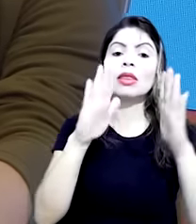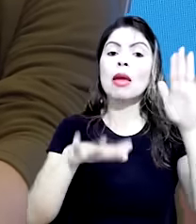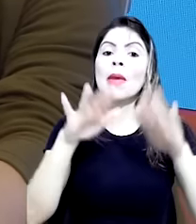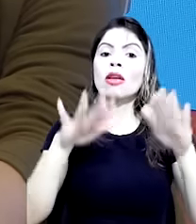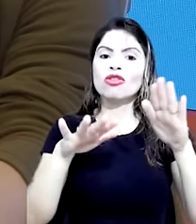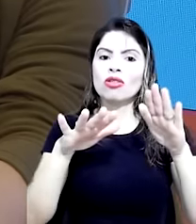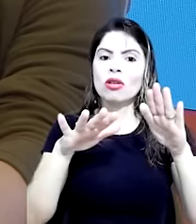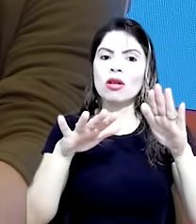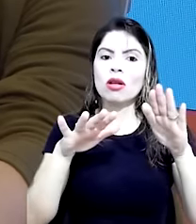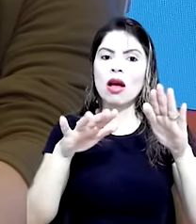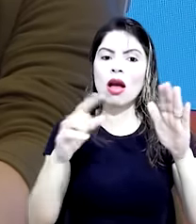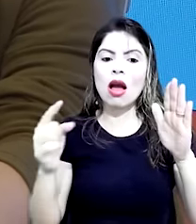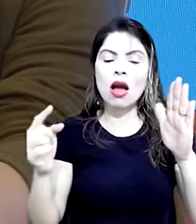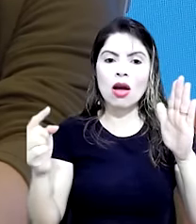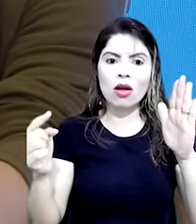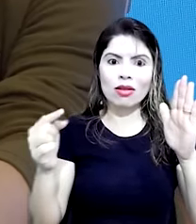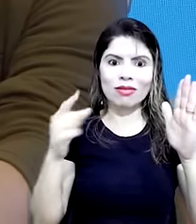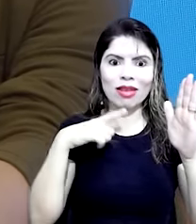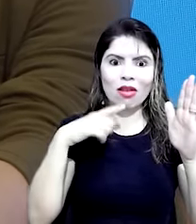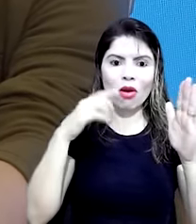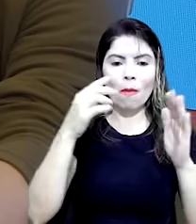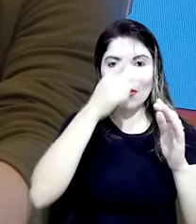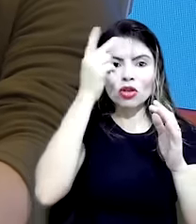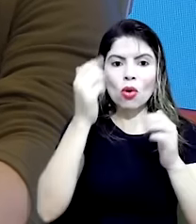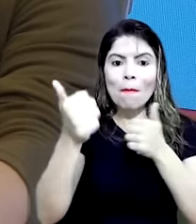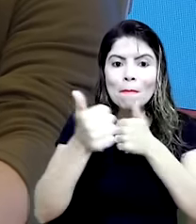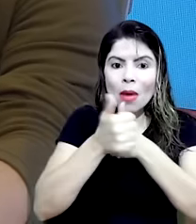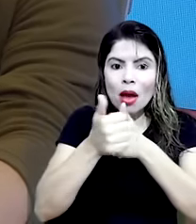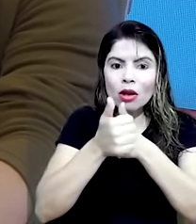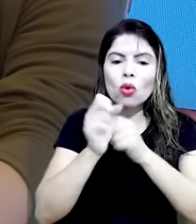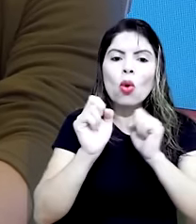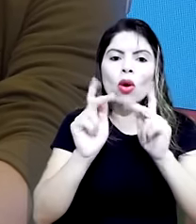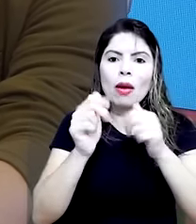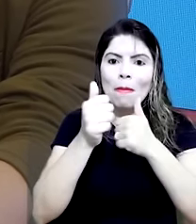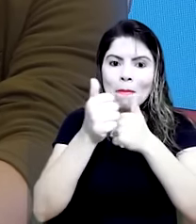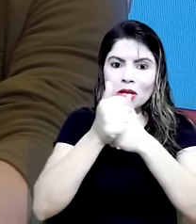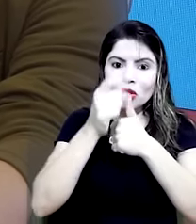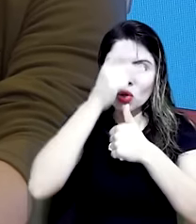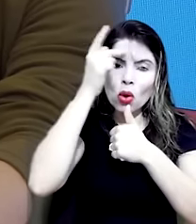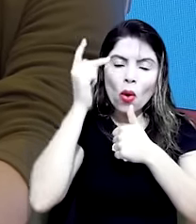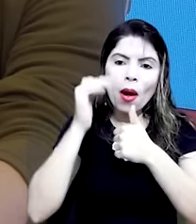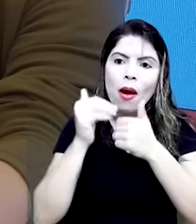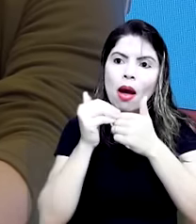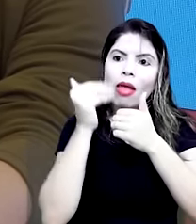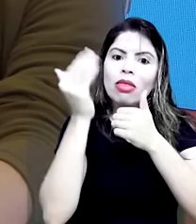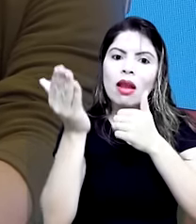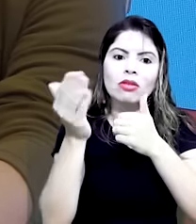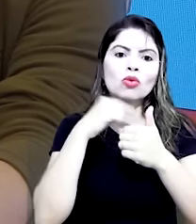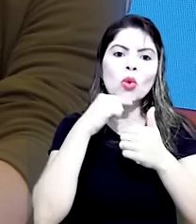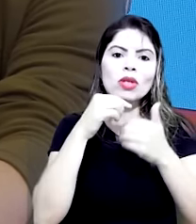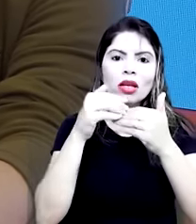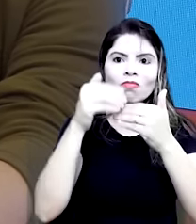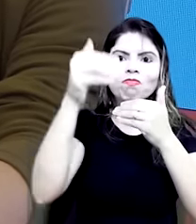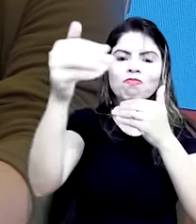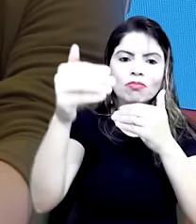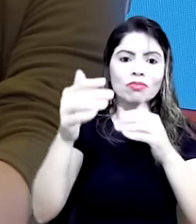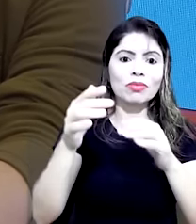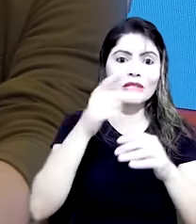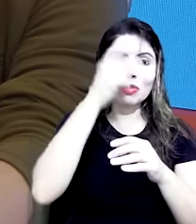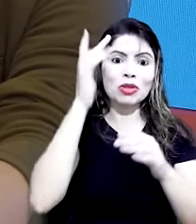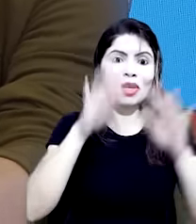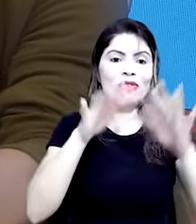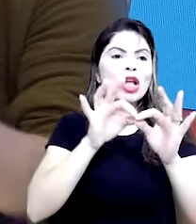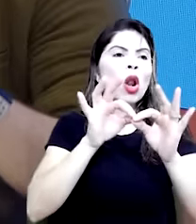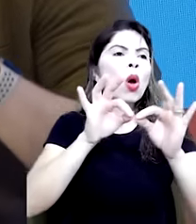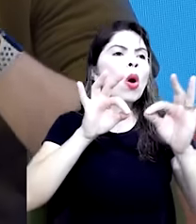menor então ele alcança uma pessoa mais distante uma pessoa mais próxima quando você e normalmente as pessoas tiram Às vezes uma distância gigante a pessoa